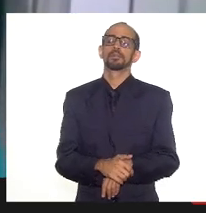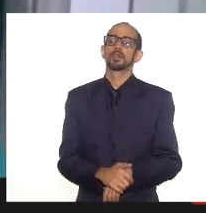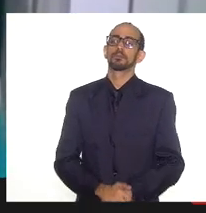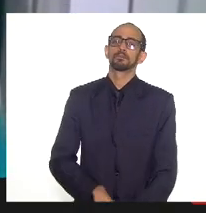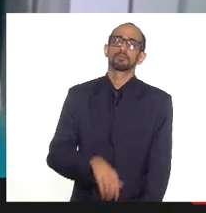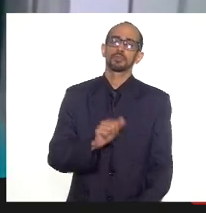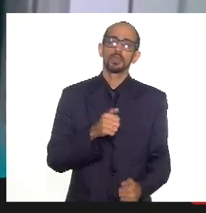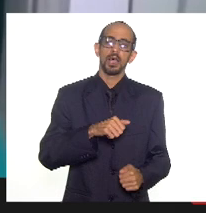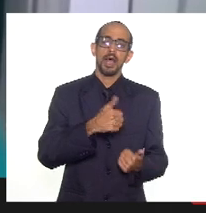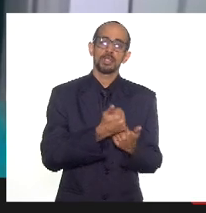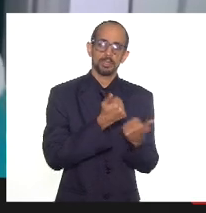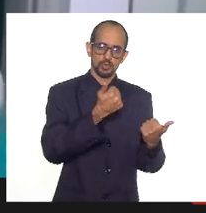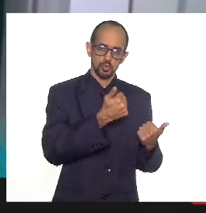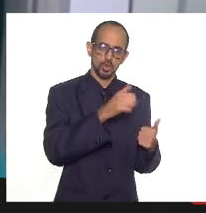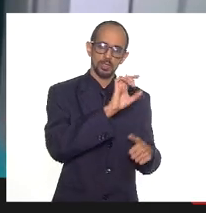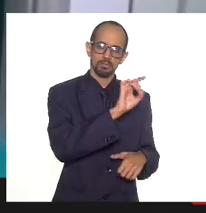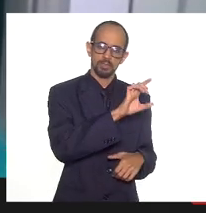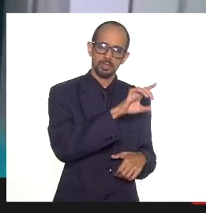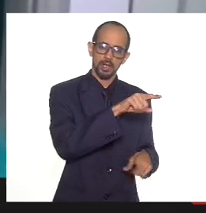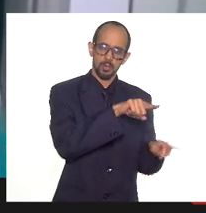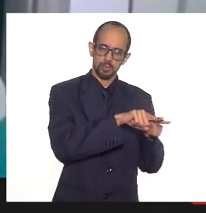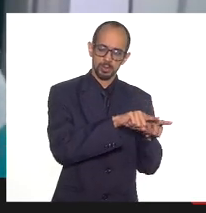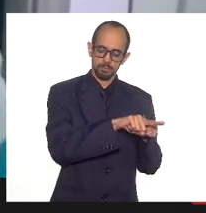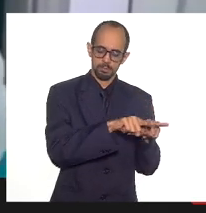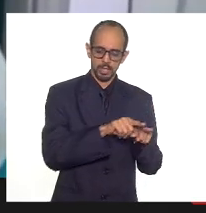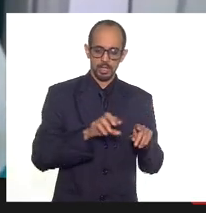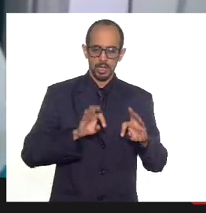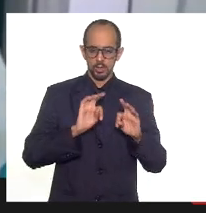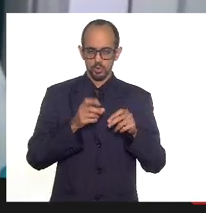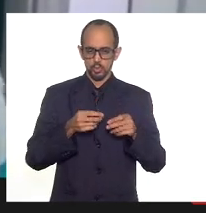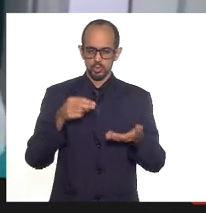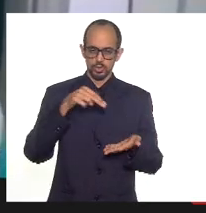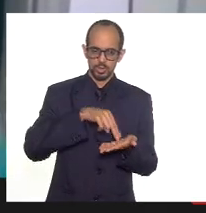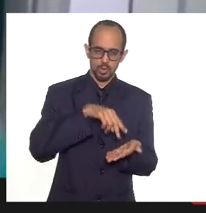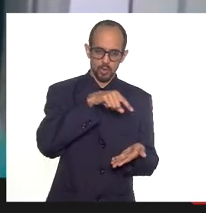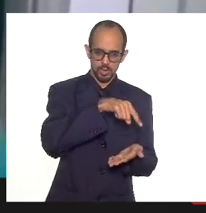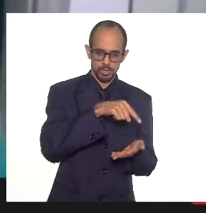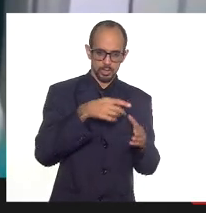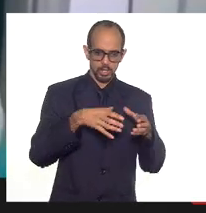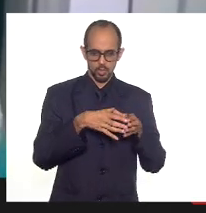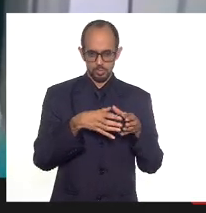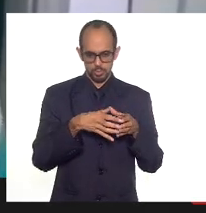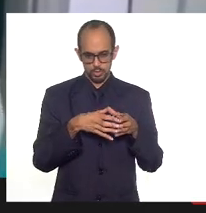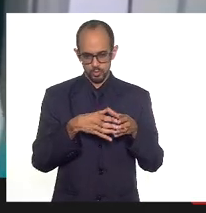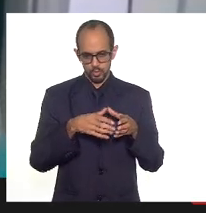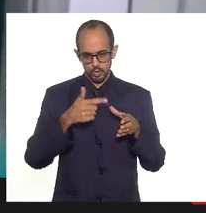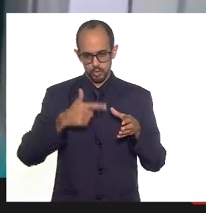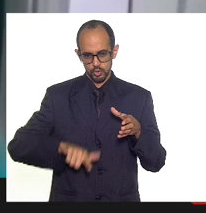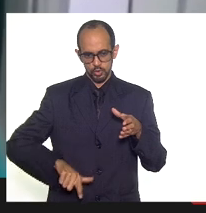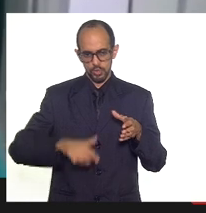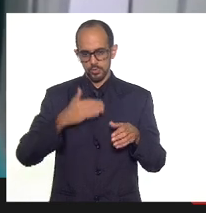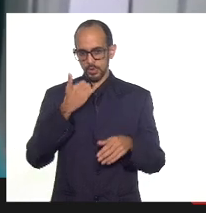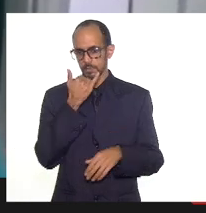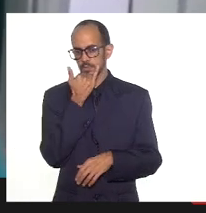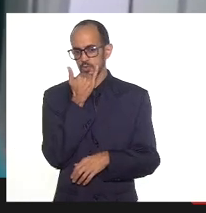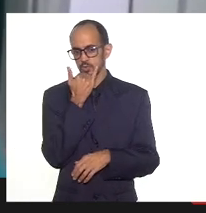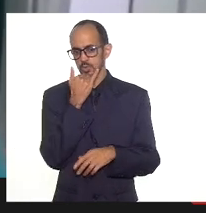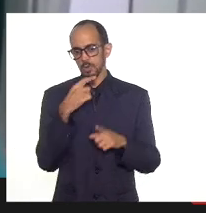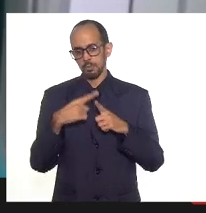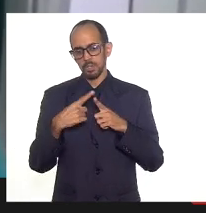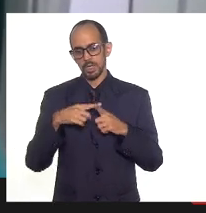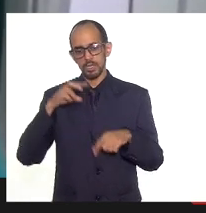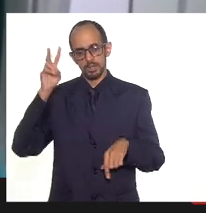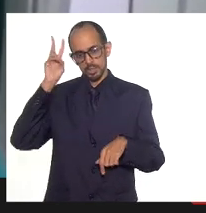aí, especialíssima. Enfim, todo mundo que está aqui na comissão, eu, de novo... Segunda-feira virou um dia